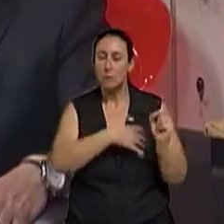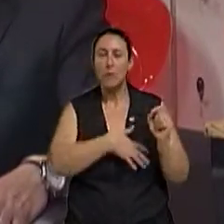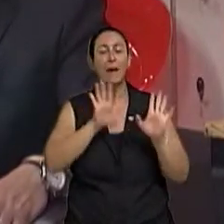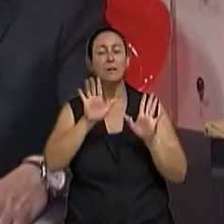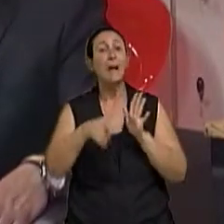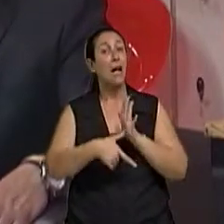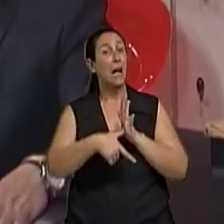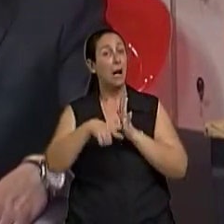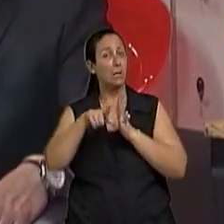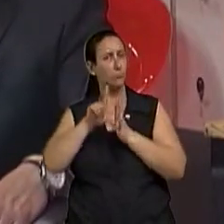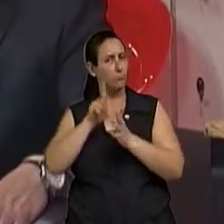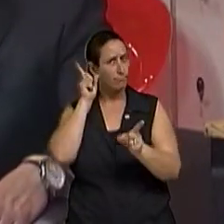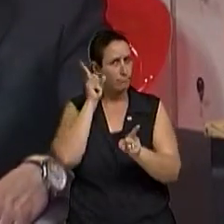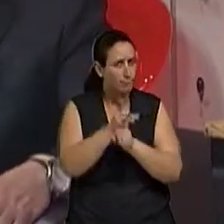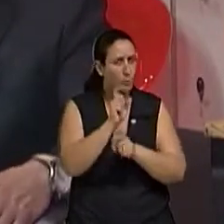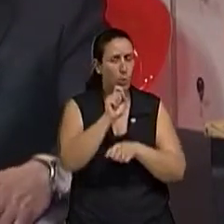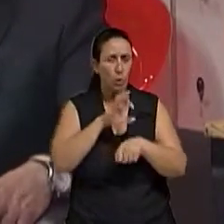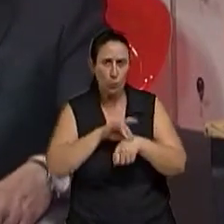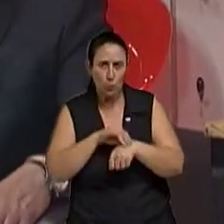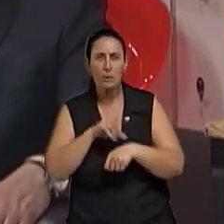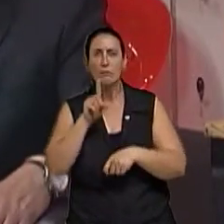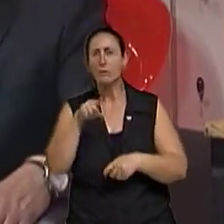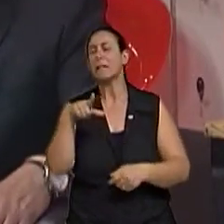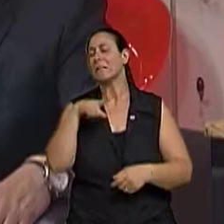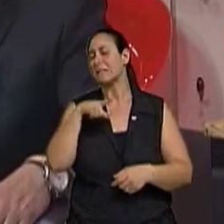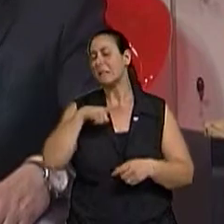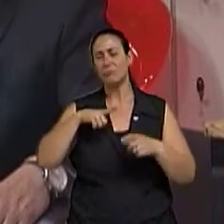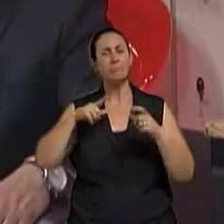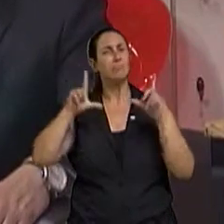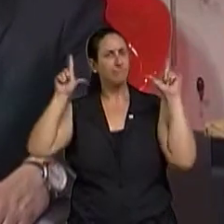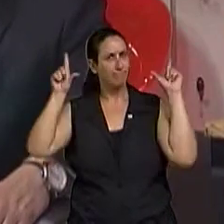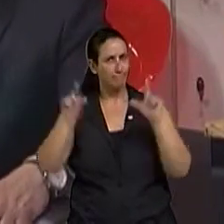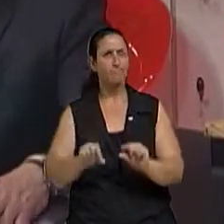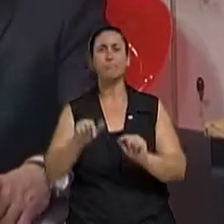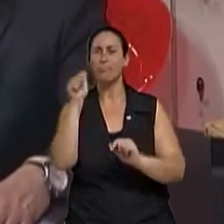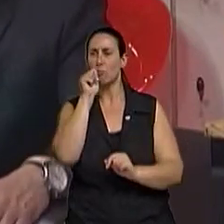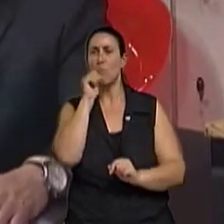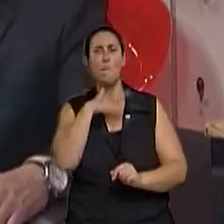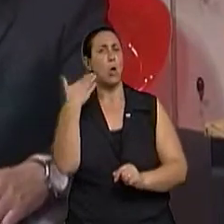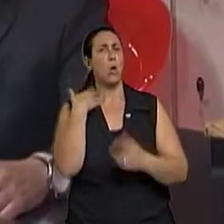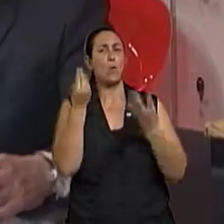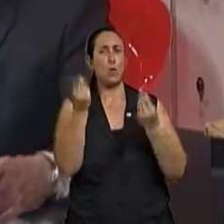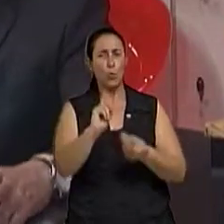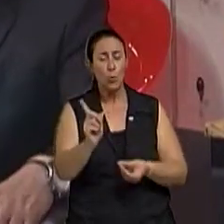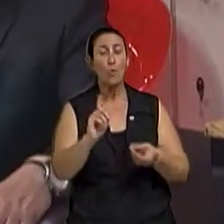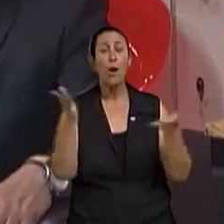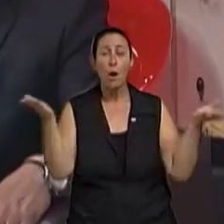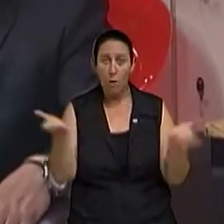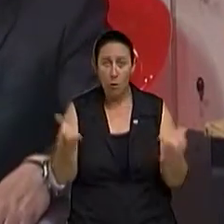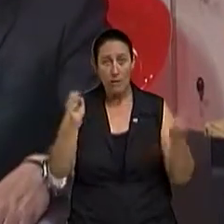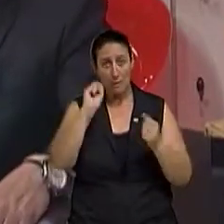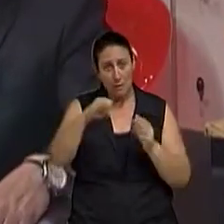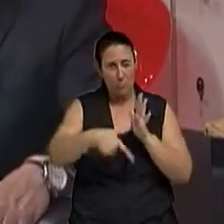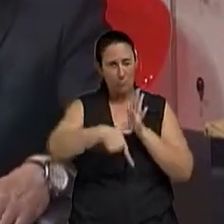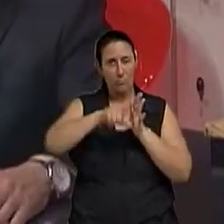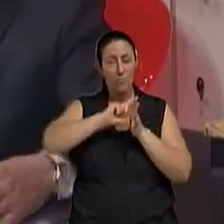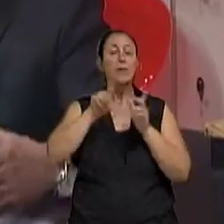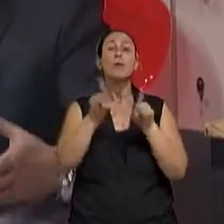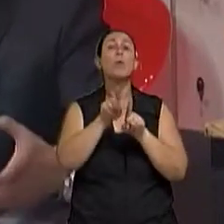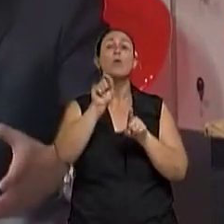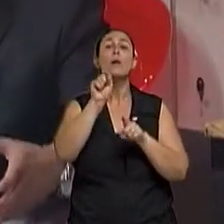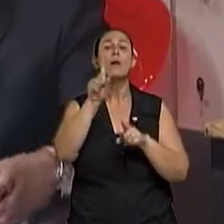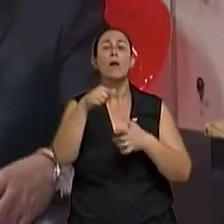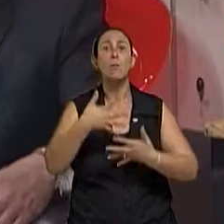precoce tem um impacto real na redução da mortalidade do câncer de mama. Sim, e mais do que isso, o diagnóstico precoce tem redução da morbidade. O